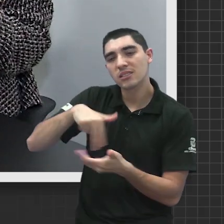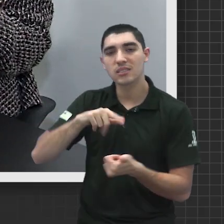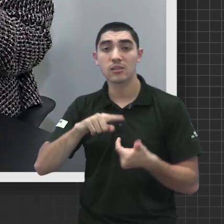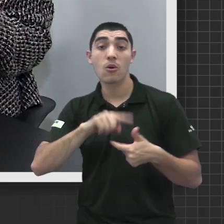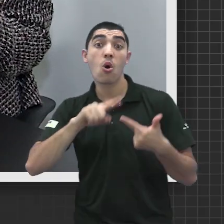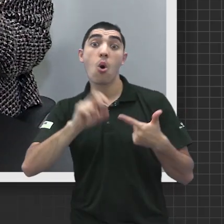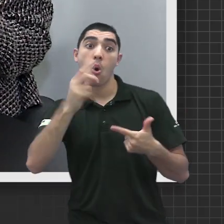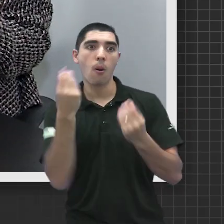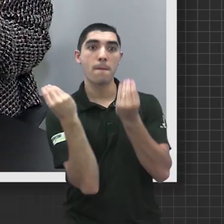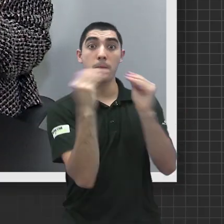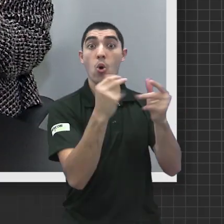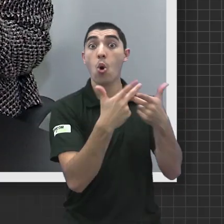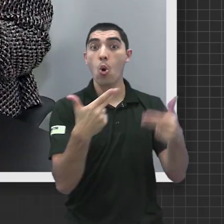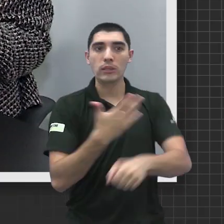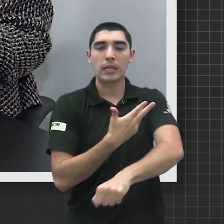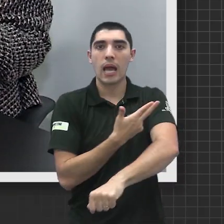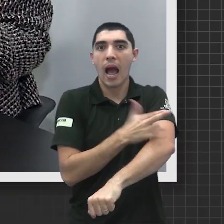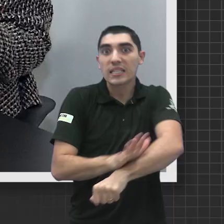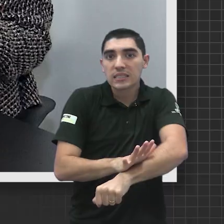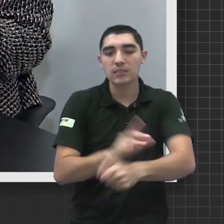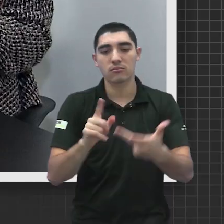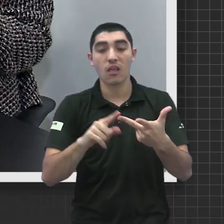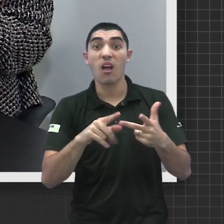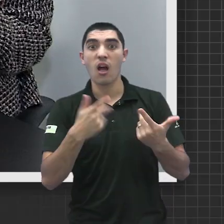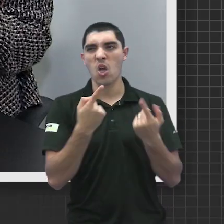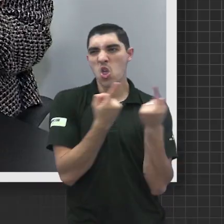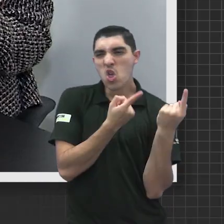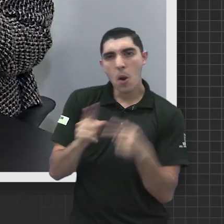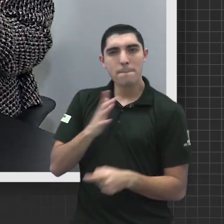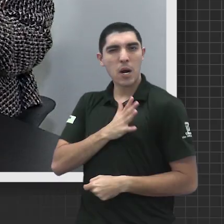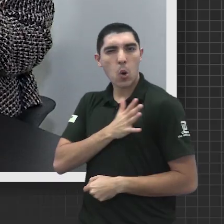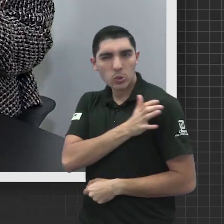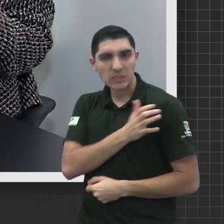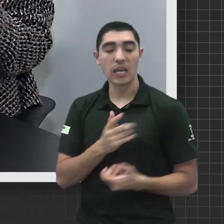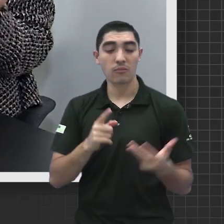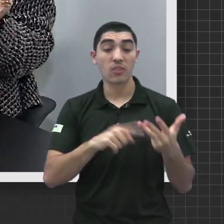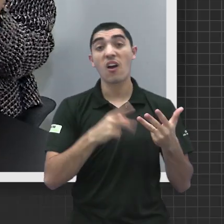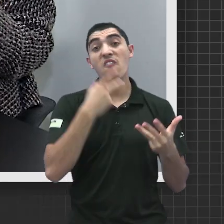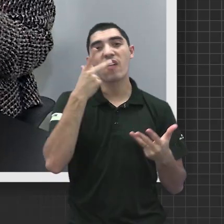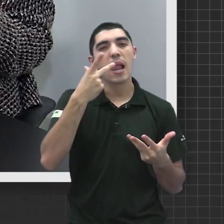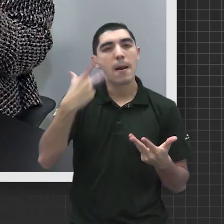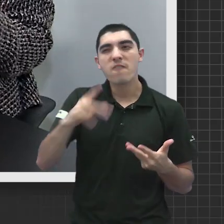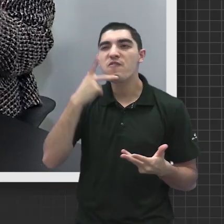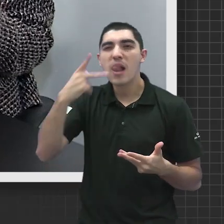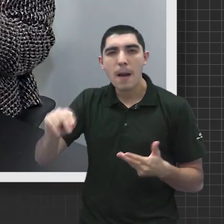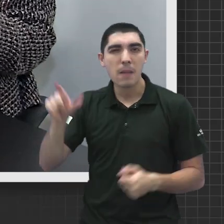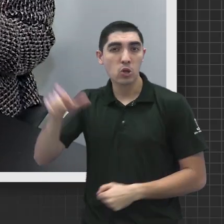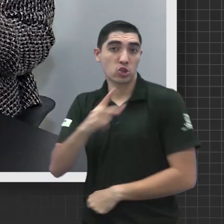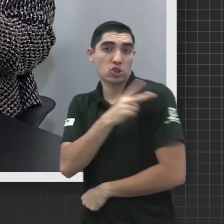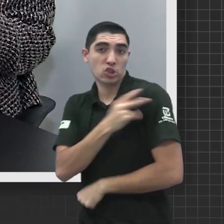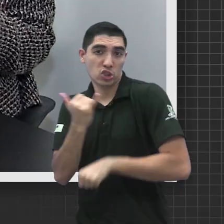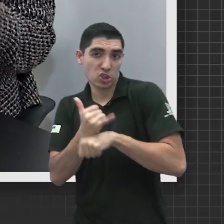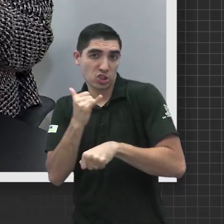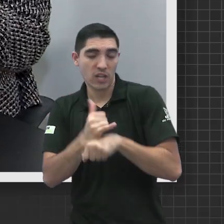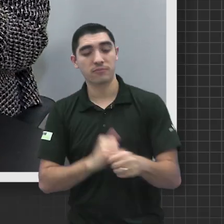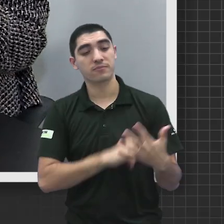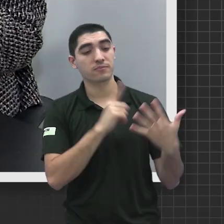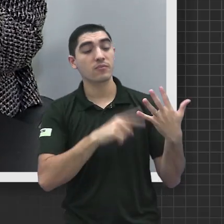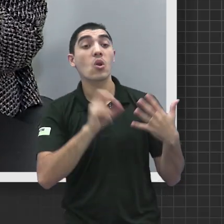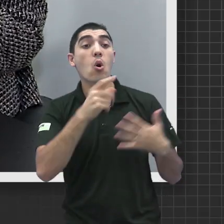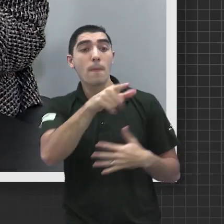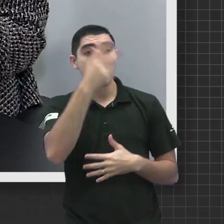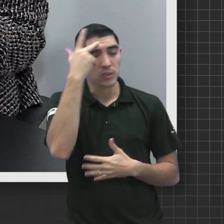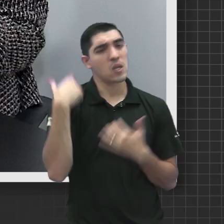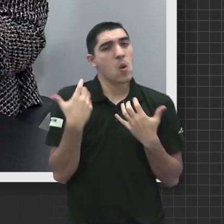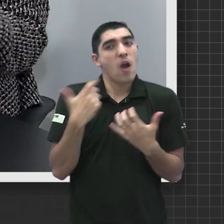ou então por posts racistas, homofóbicos, ou então posts falando mal do patrão, ou então de um cargo específico que a gente sabe